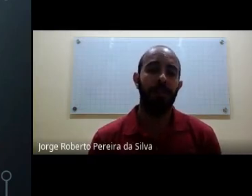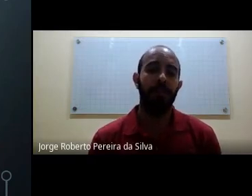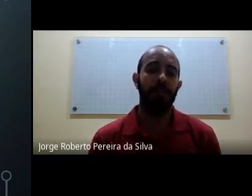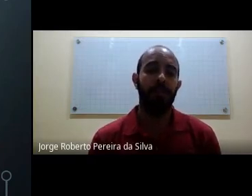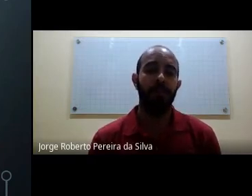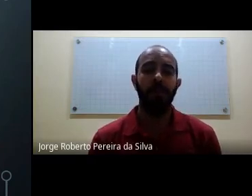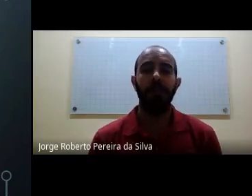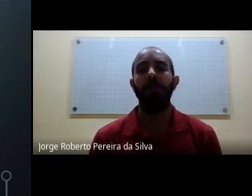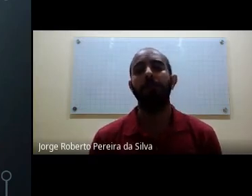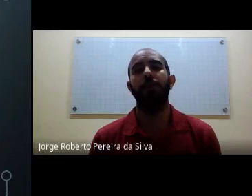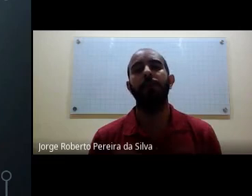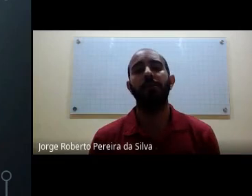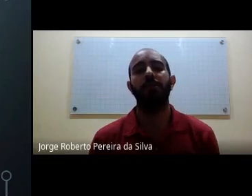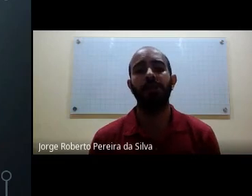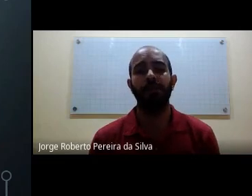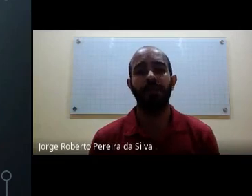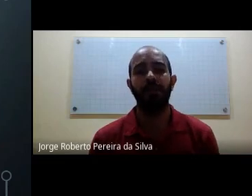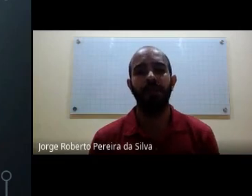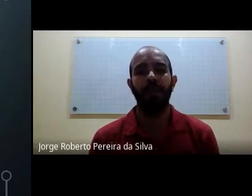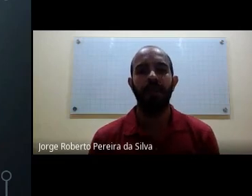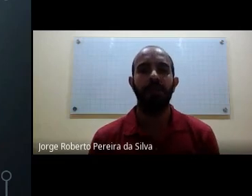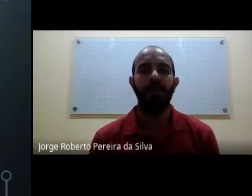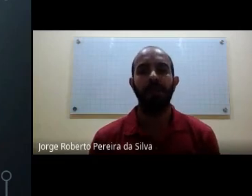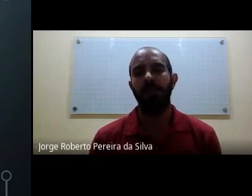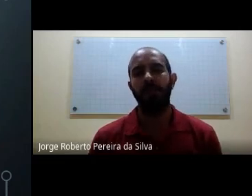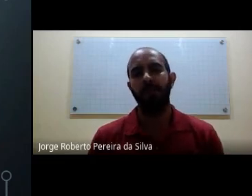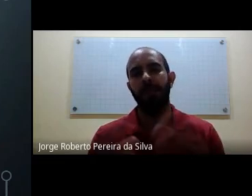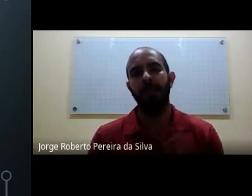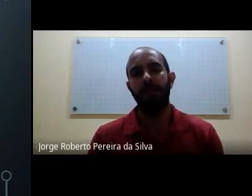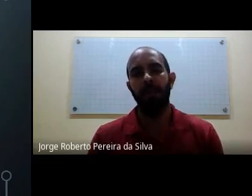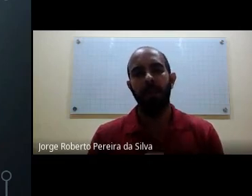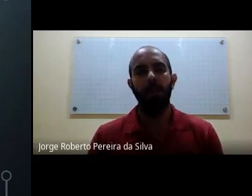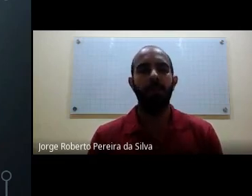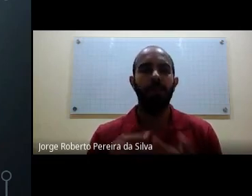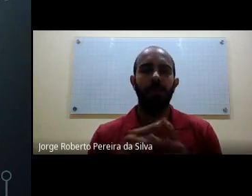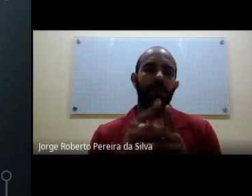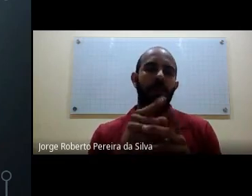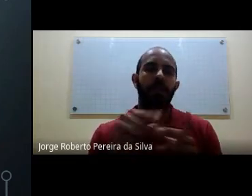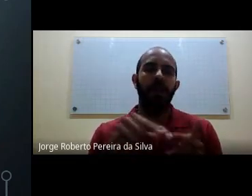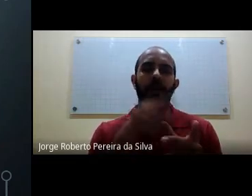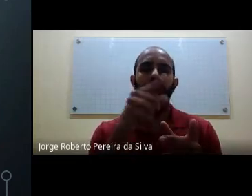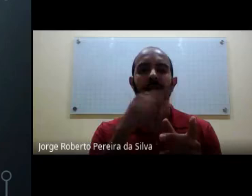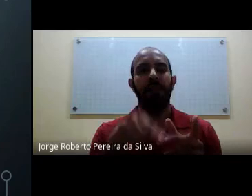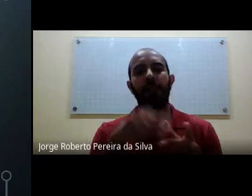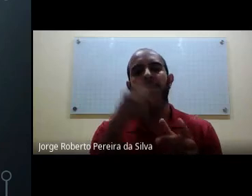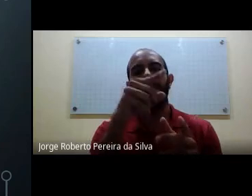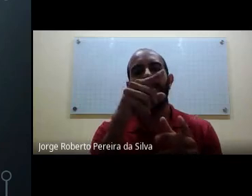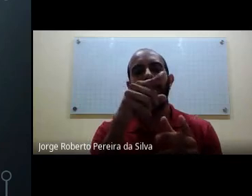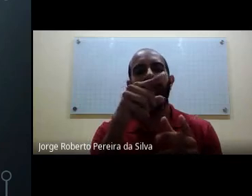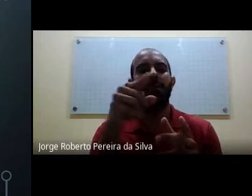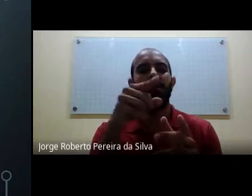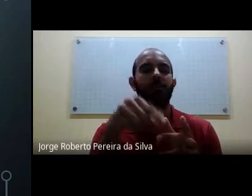fechado, eles são fechados, e eles são no formato de uma espira. E aí, nesse caso, essa sua espira aí, o importante é que a corrente ela vai